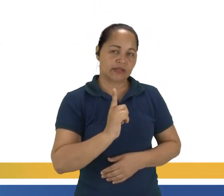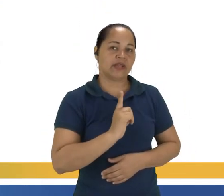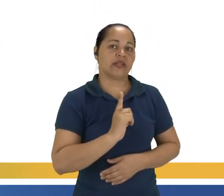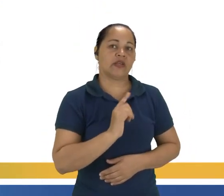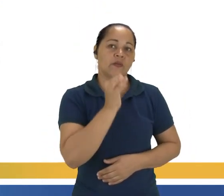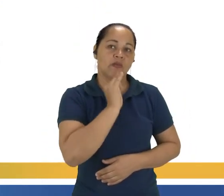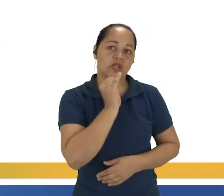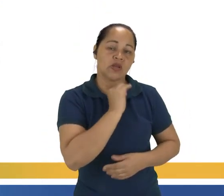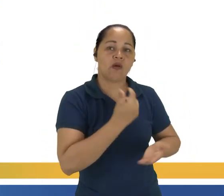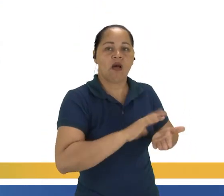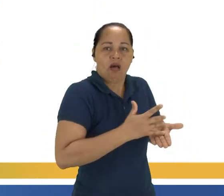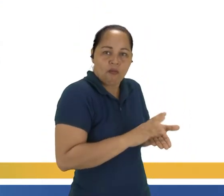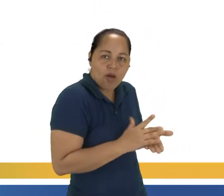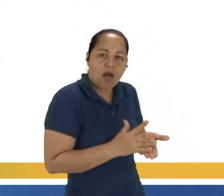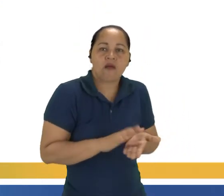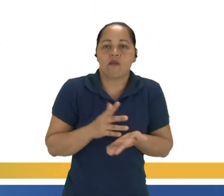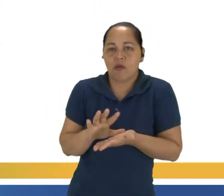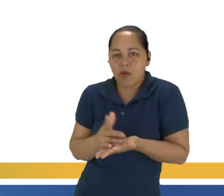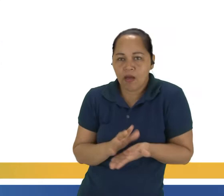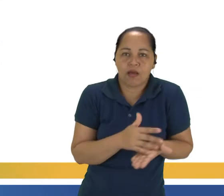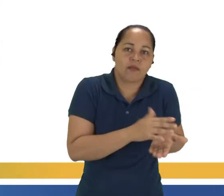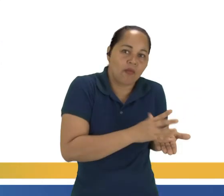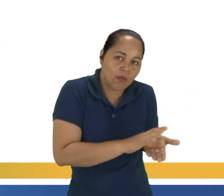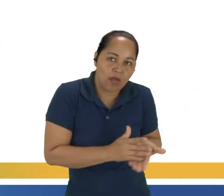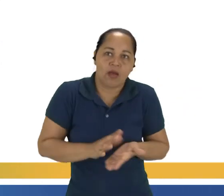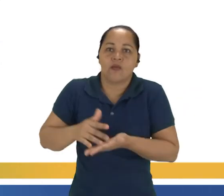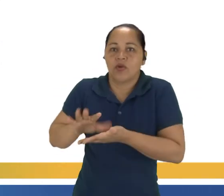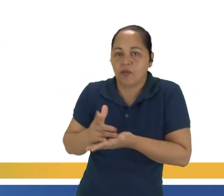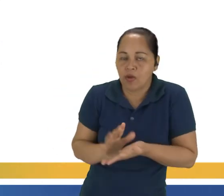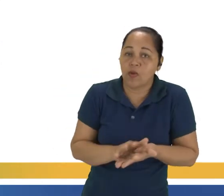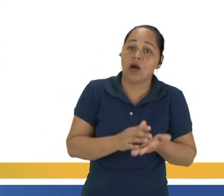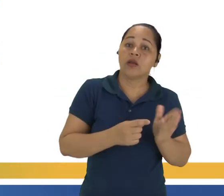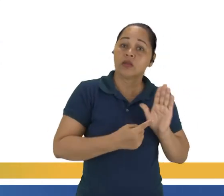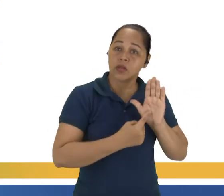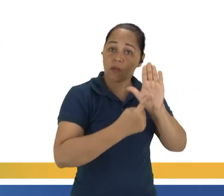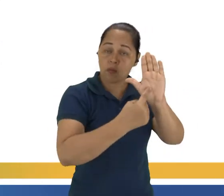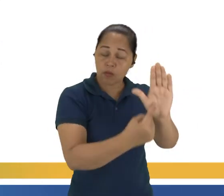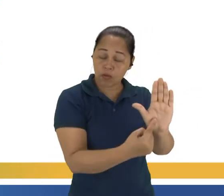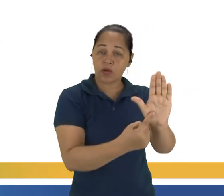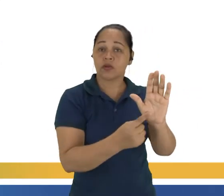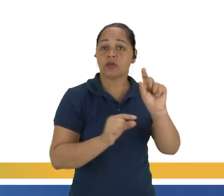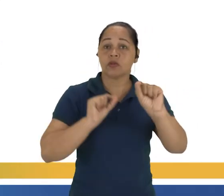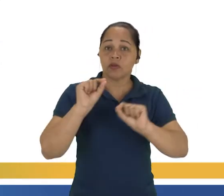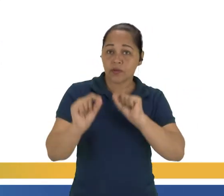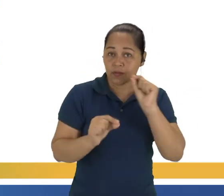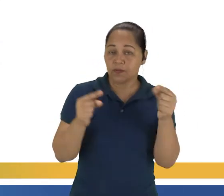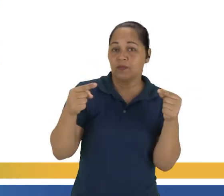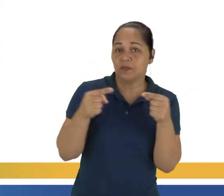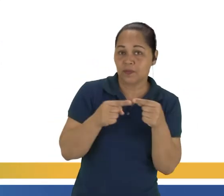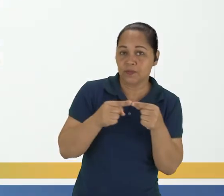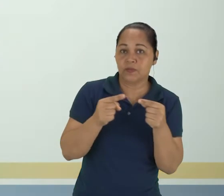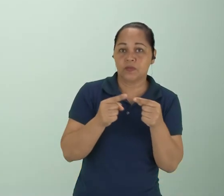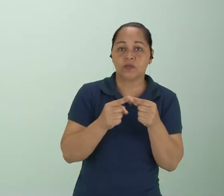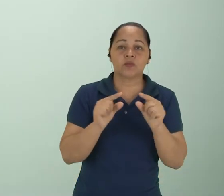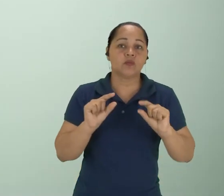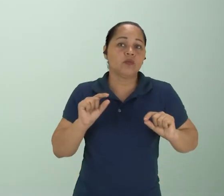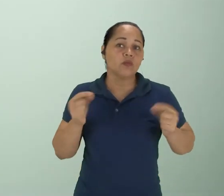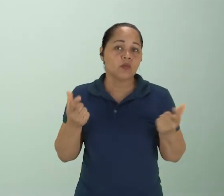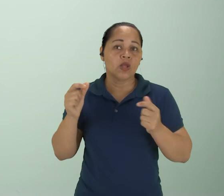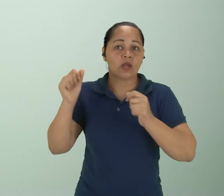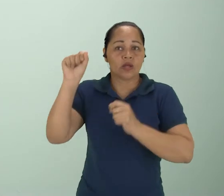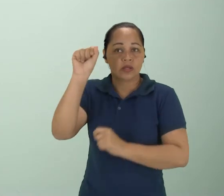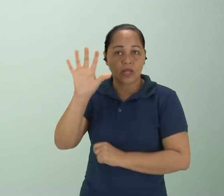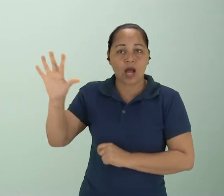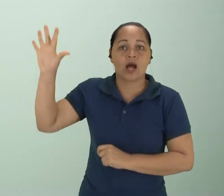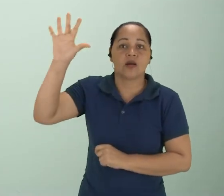temos aí o samba que representa muito bem, né, essa parte ligada a movimentos